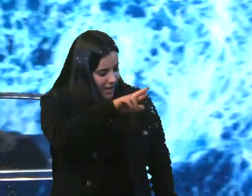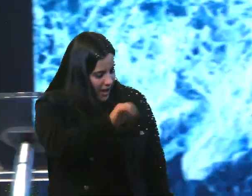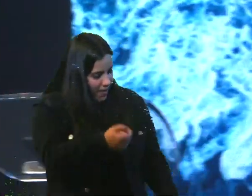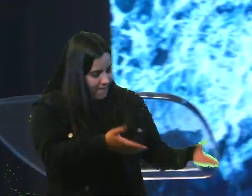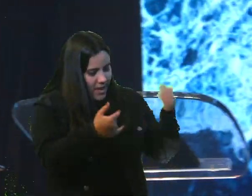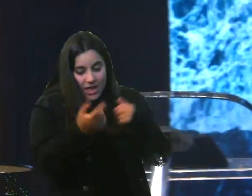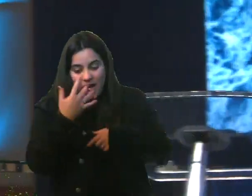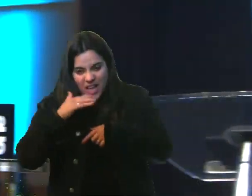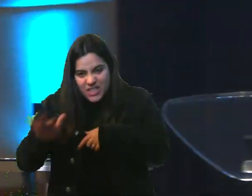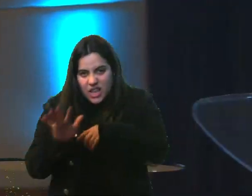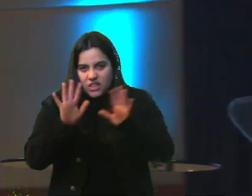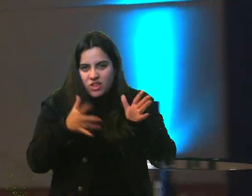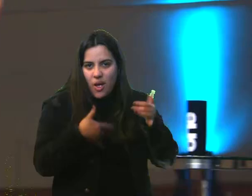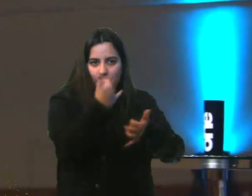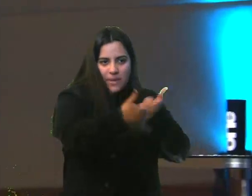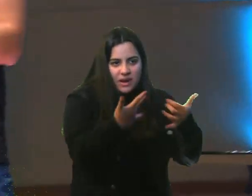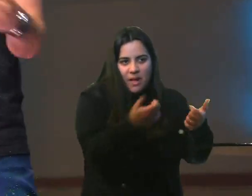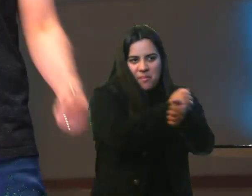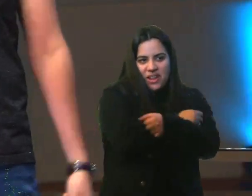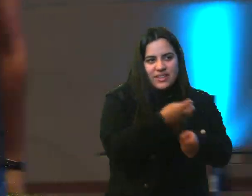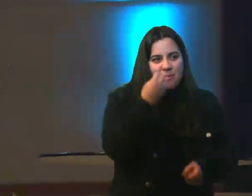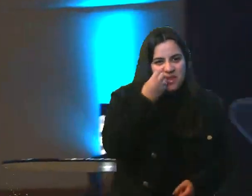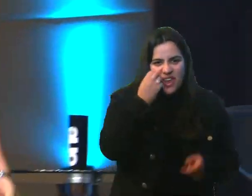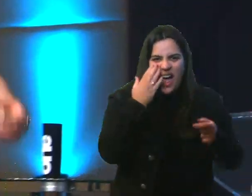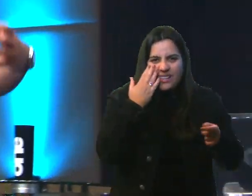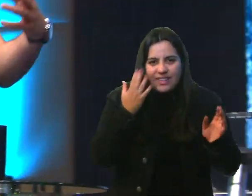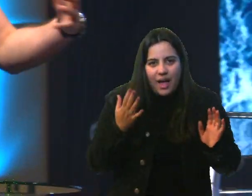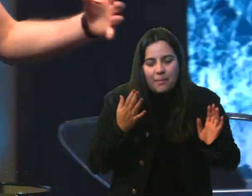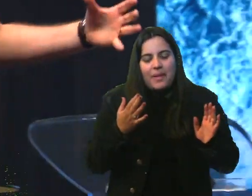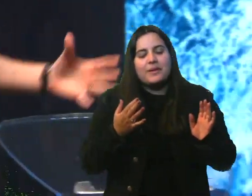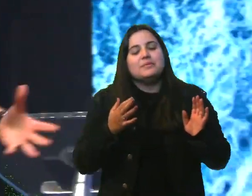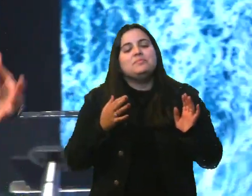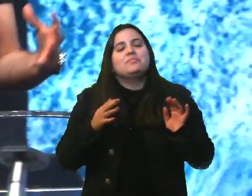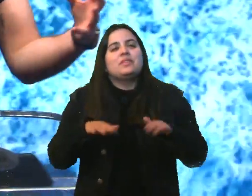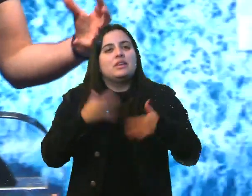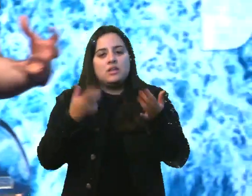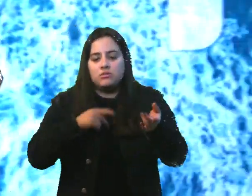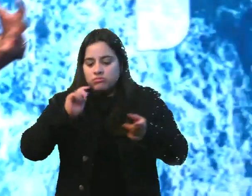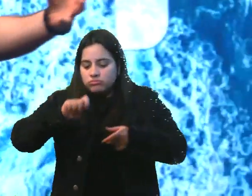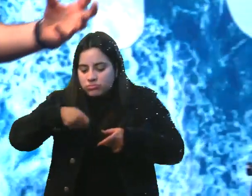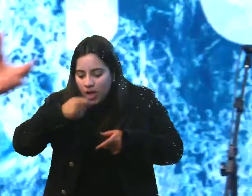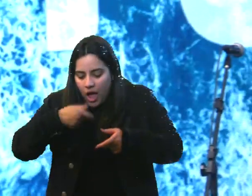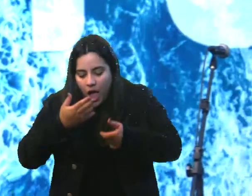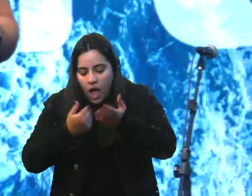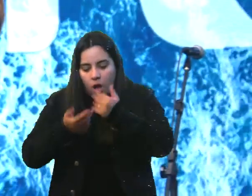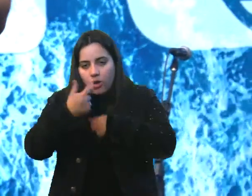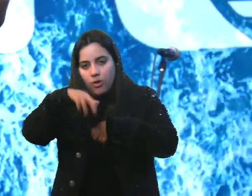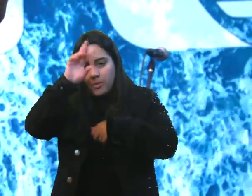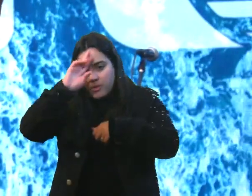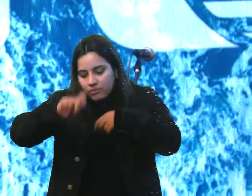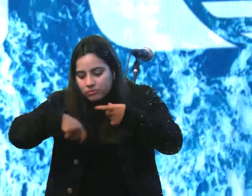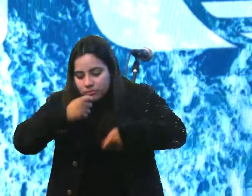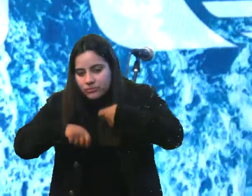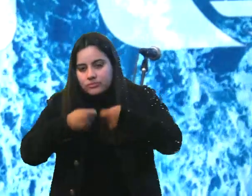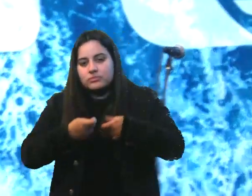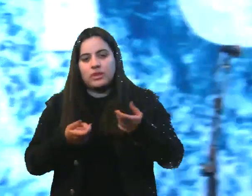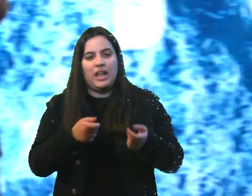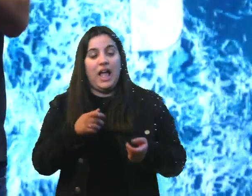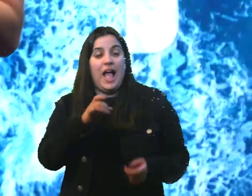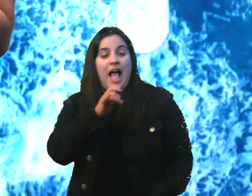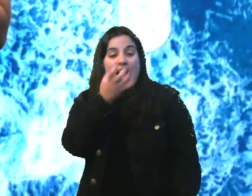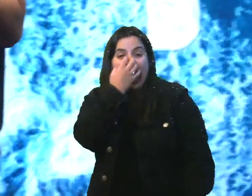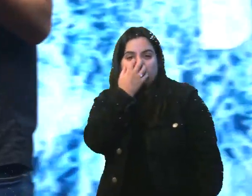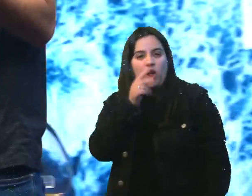gente, as crianças começam a pular em cima dela, abraçar, beijar a Kiarinha, e aí a gente come ali, a gente almoça e tudo mais, e a Kiara está no cantinho